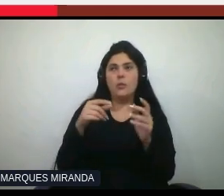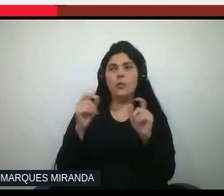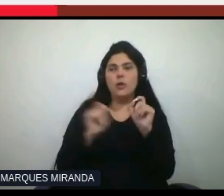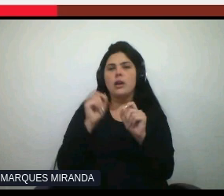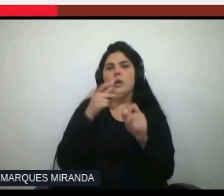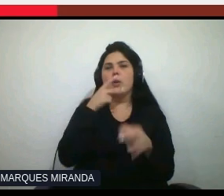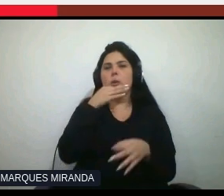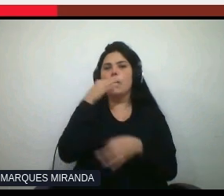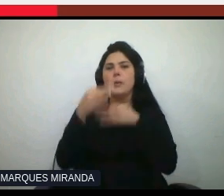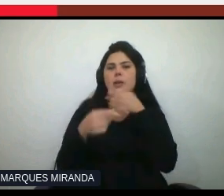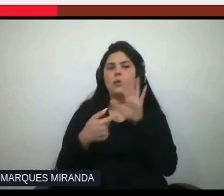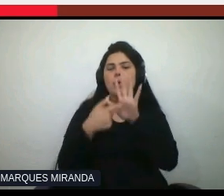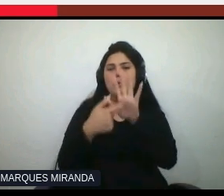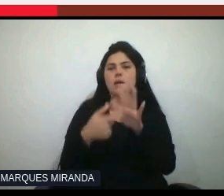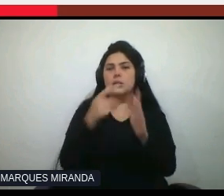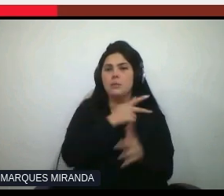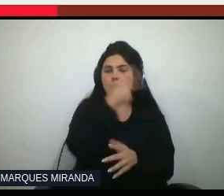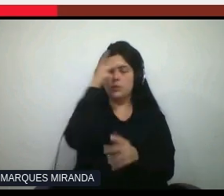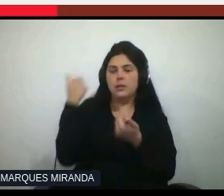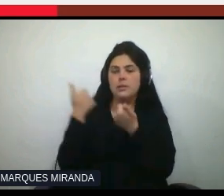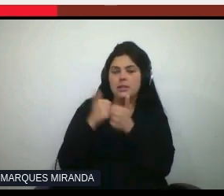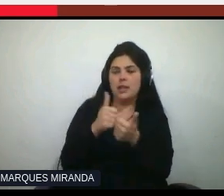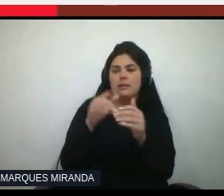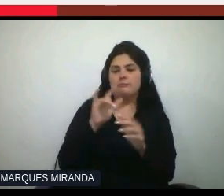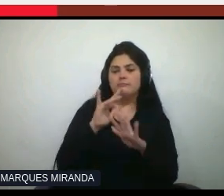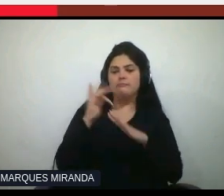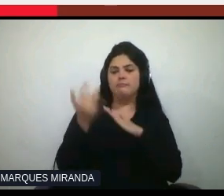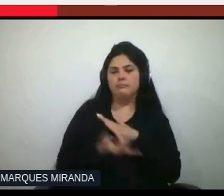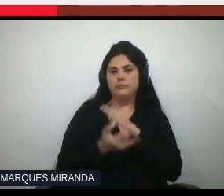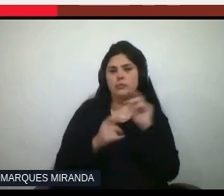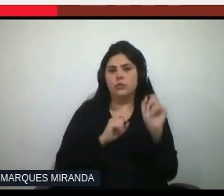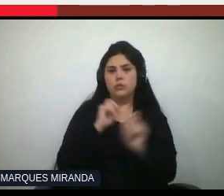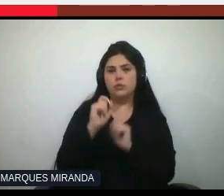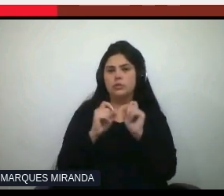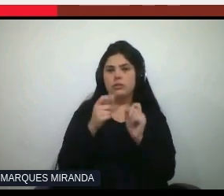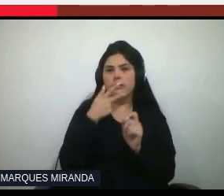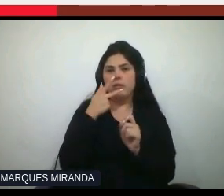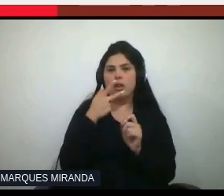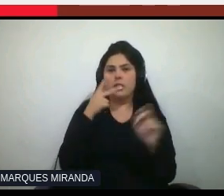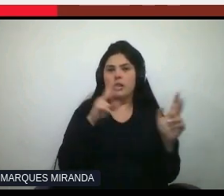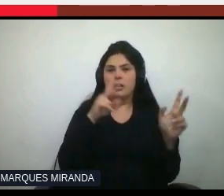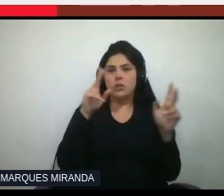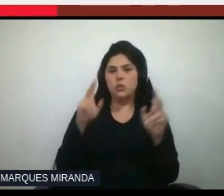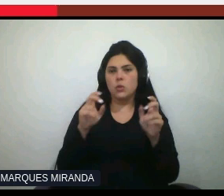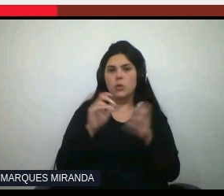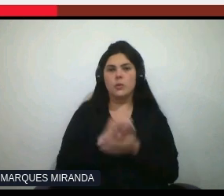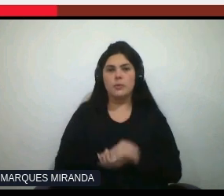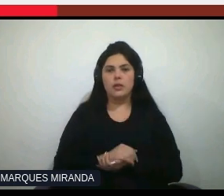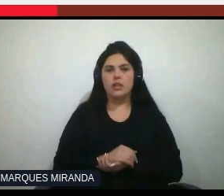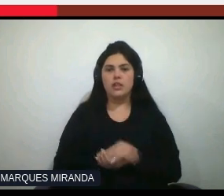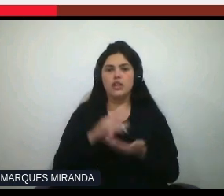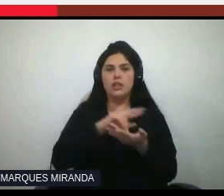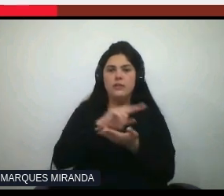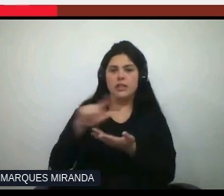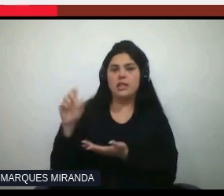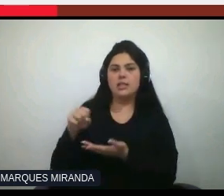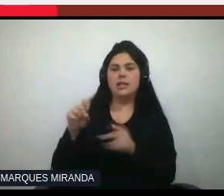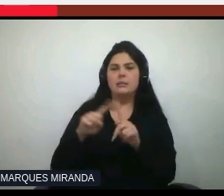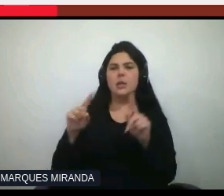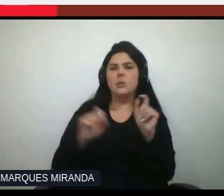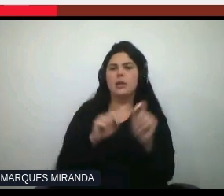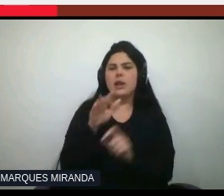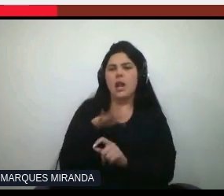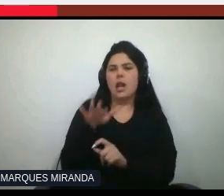hoje para muitas das pessoas que me seguem em rede social, que é falar de diversidade sim, mas dentro